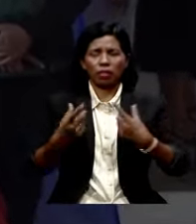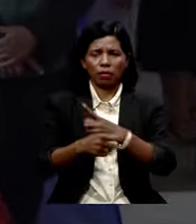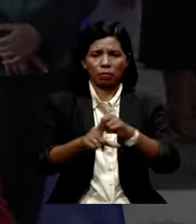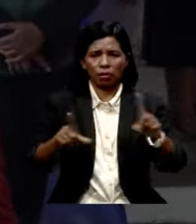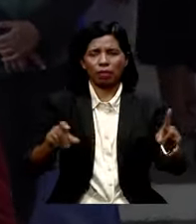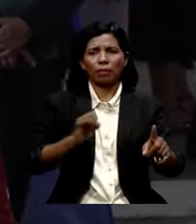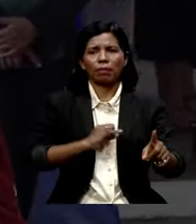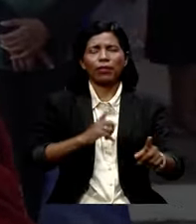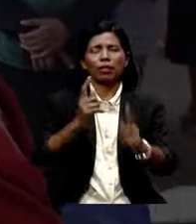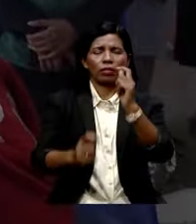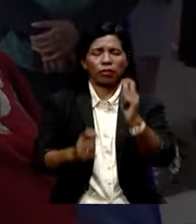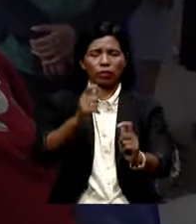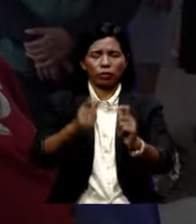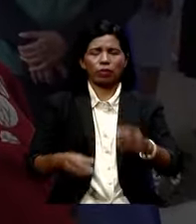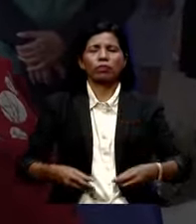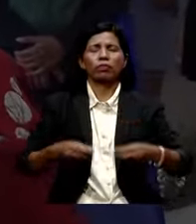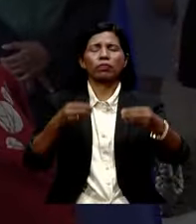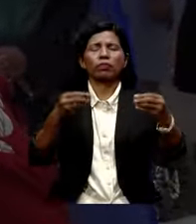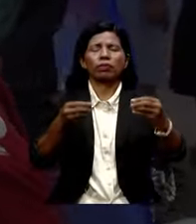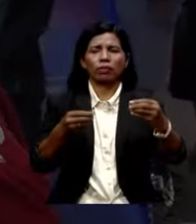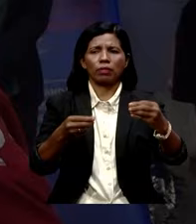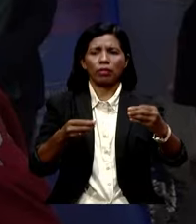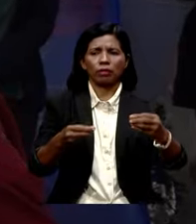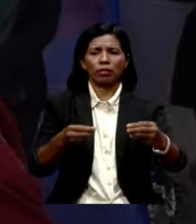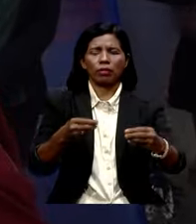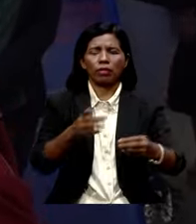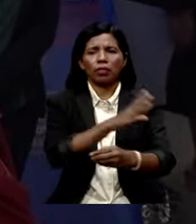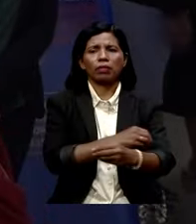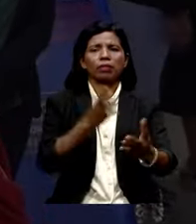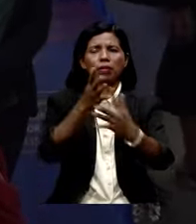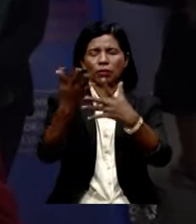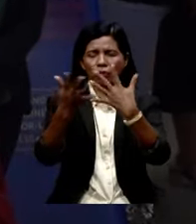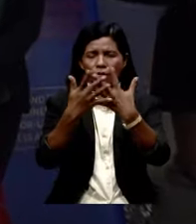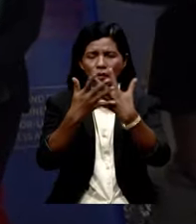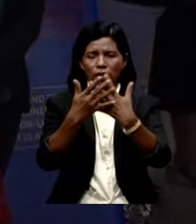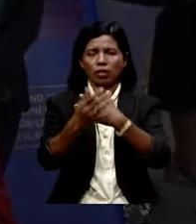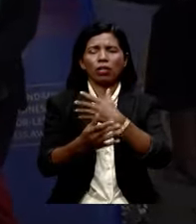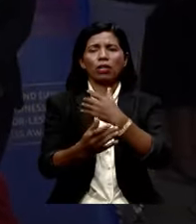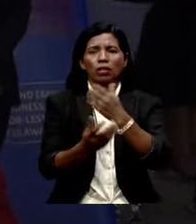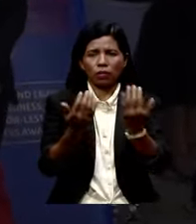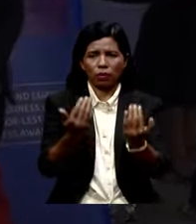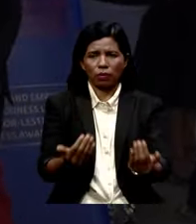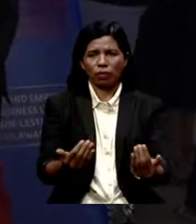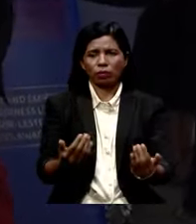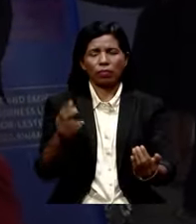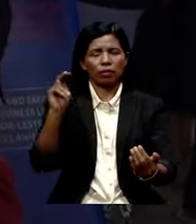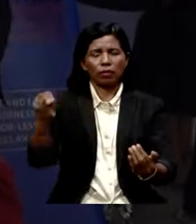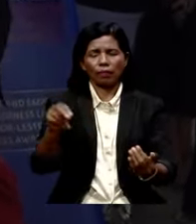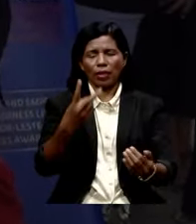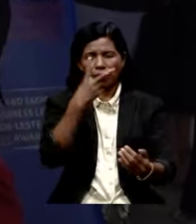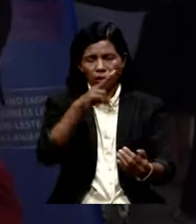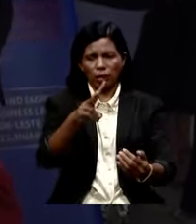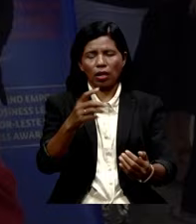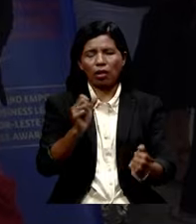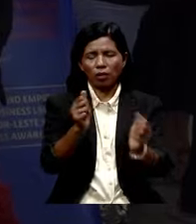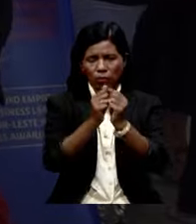espero que o tribunal for prisão toda manhã. E eu acompanho, portanto, nem ela escapa.